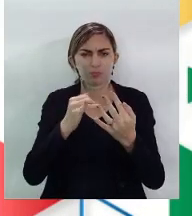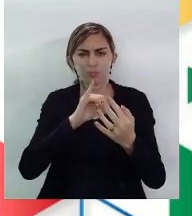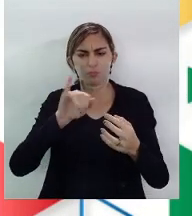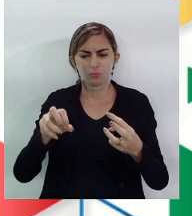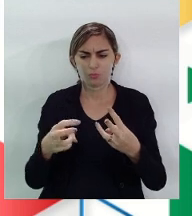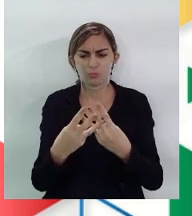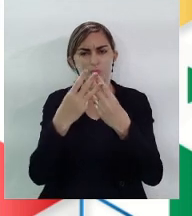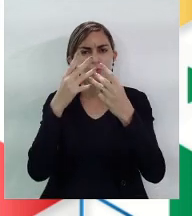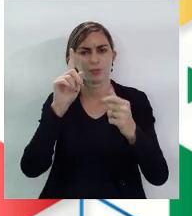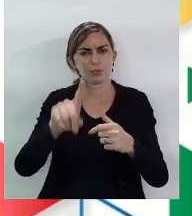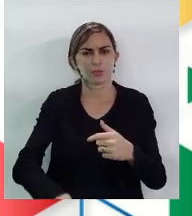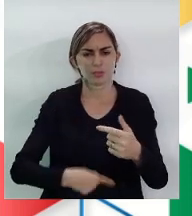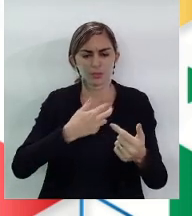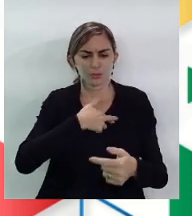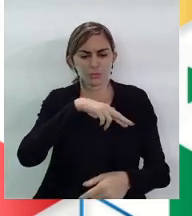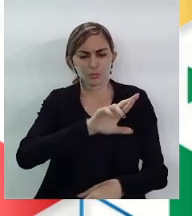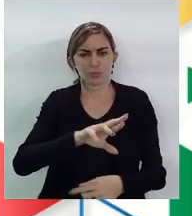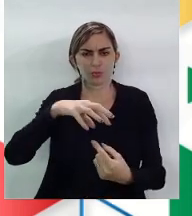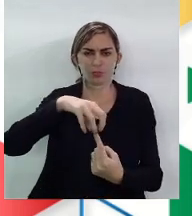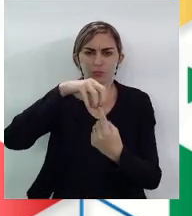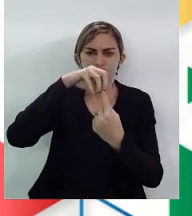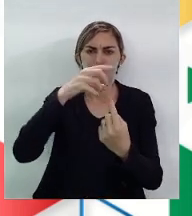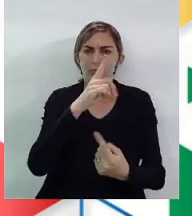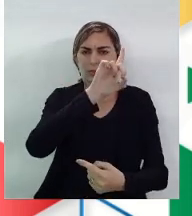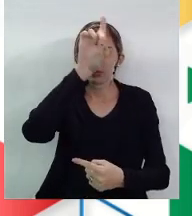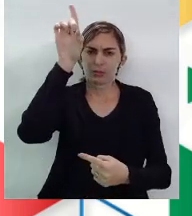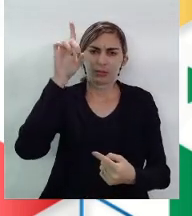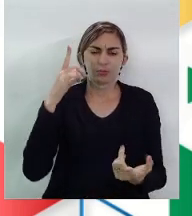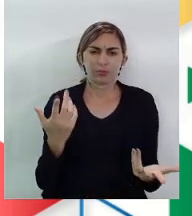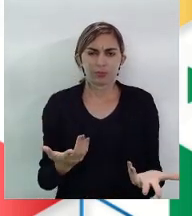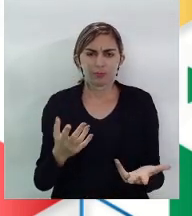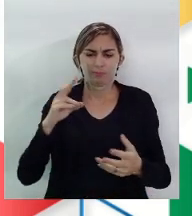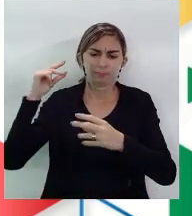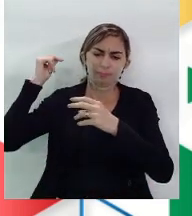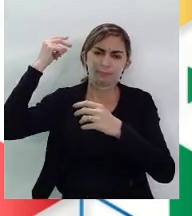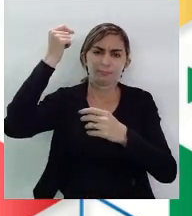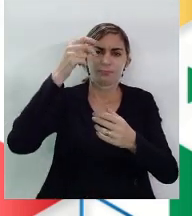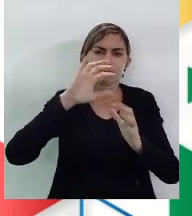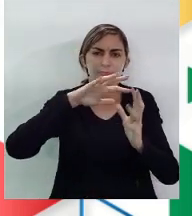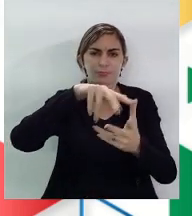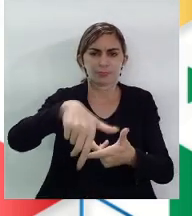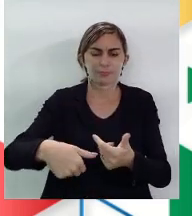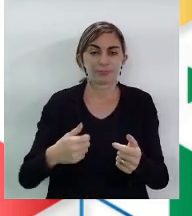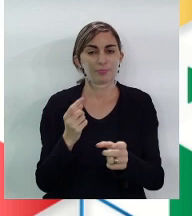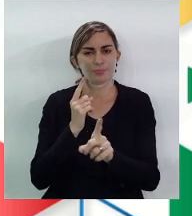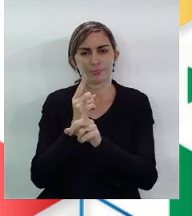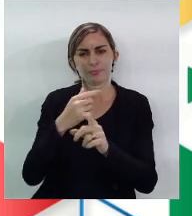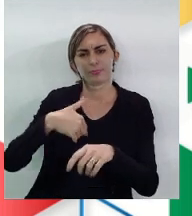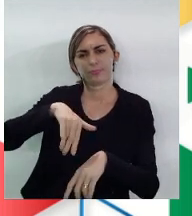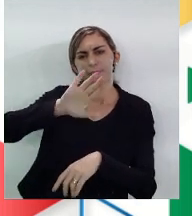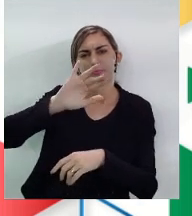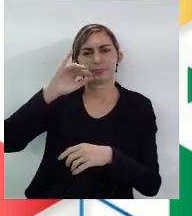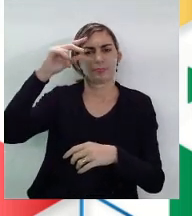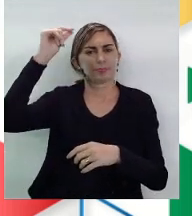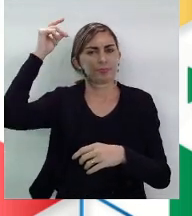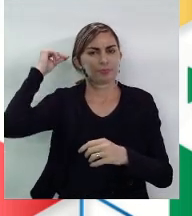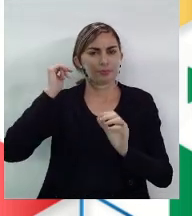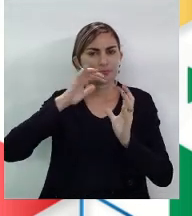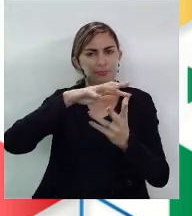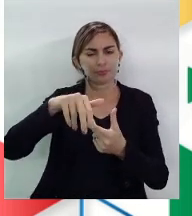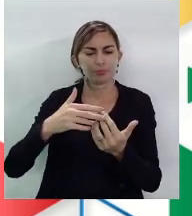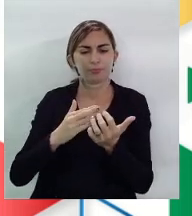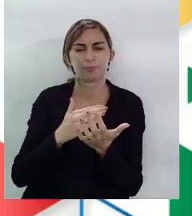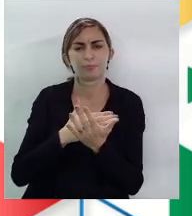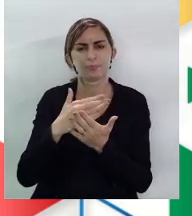a religião monoteísta mais antiga do mundo. Já encontramos a mais antiga do mundo.